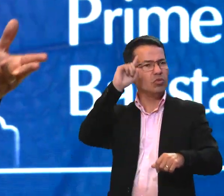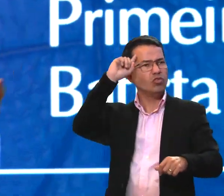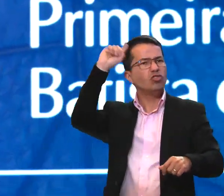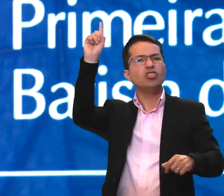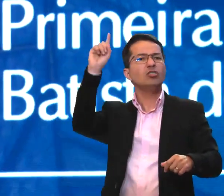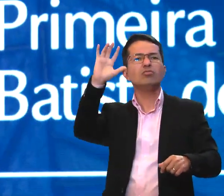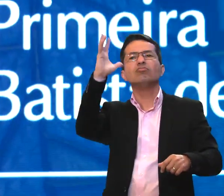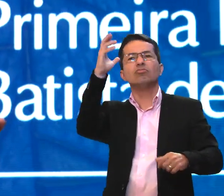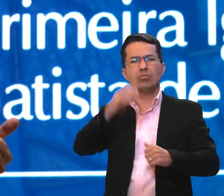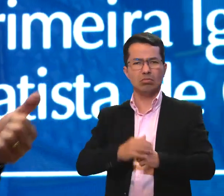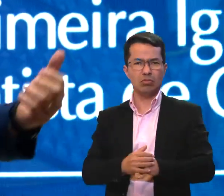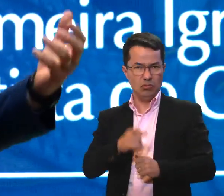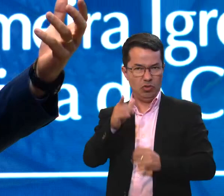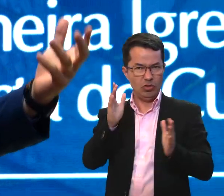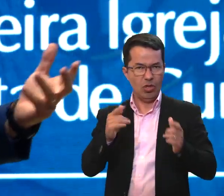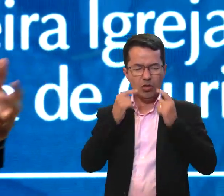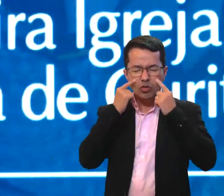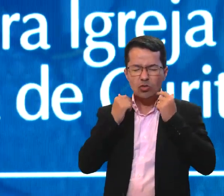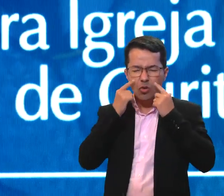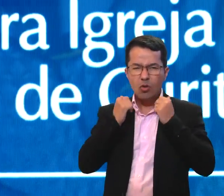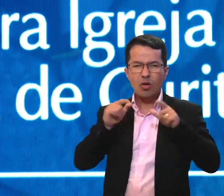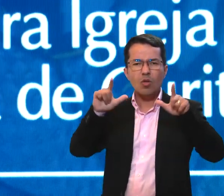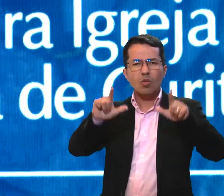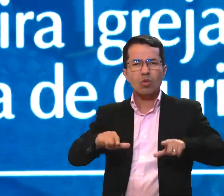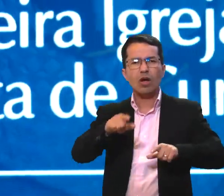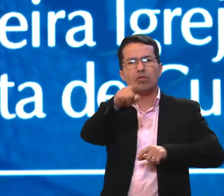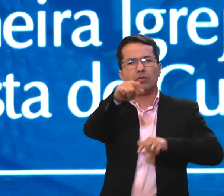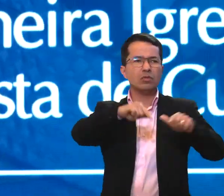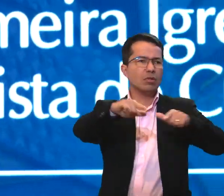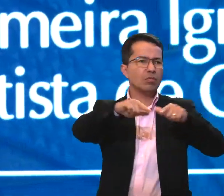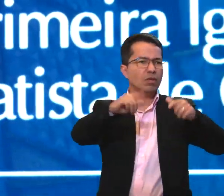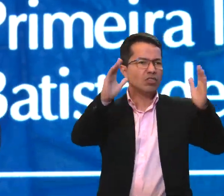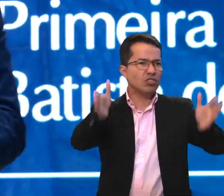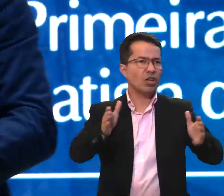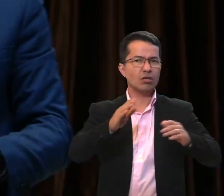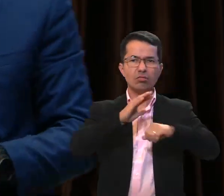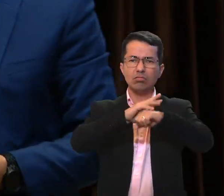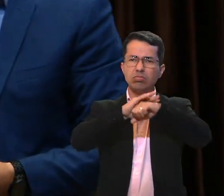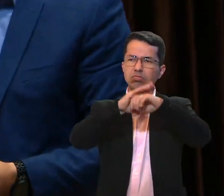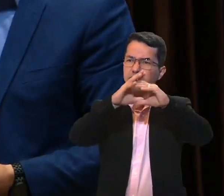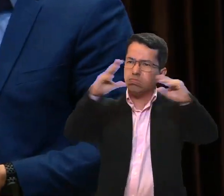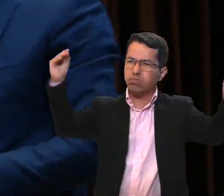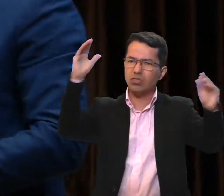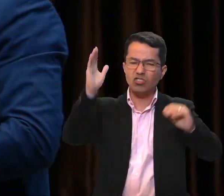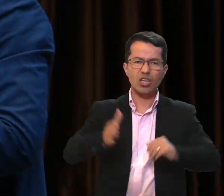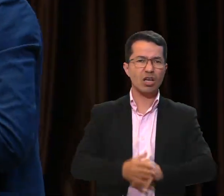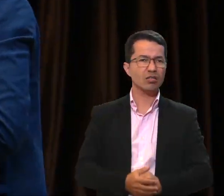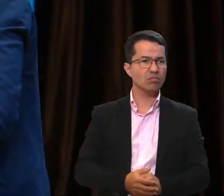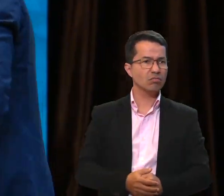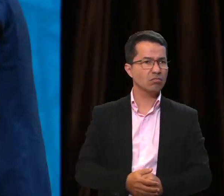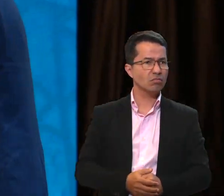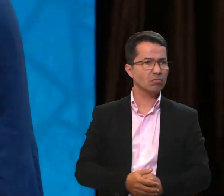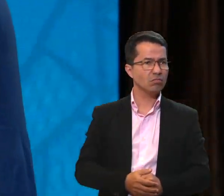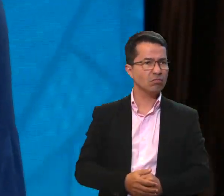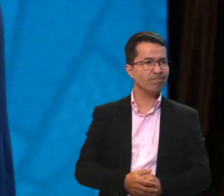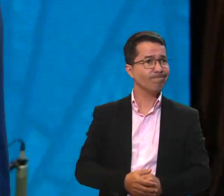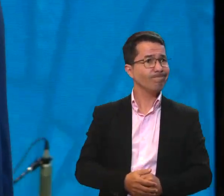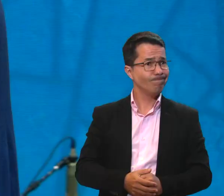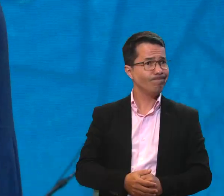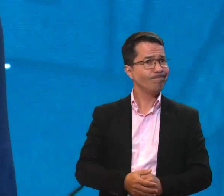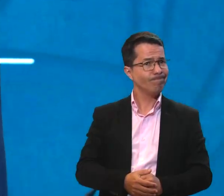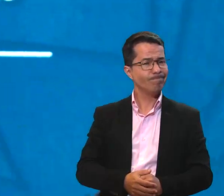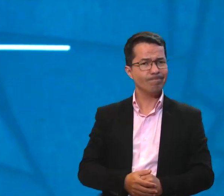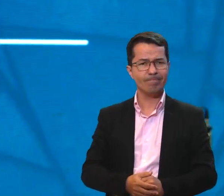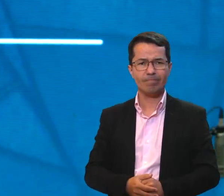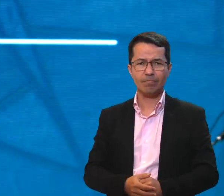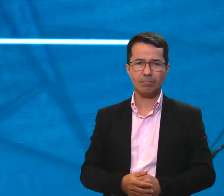você trabalha, ou a sua terra. Eu nunca me esqueço de uma viagem que eu fiz para a África,